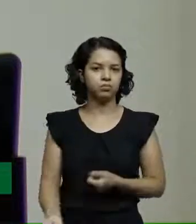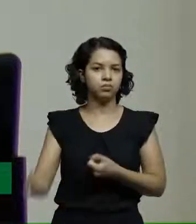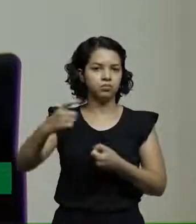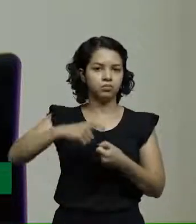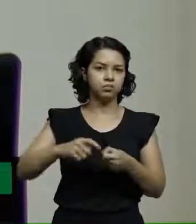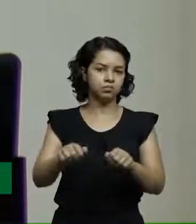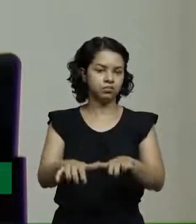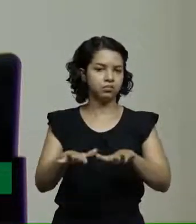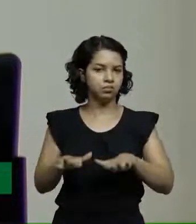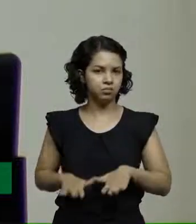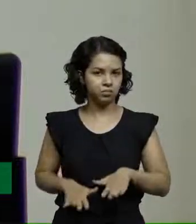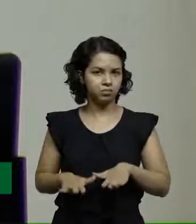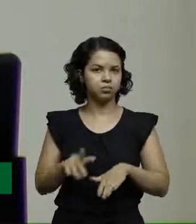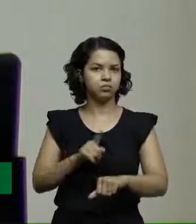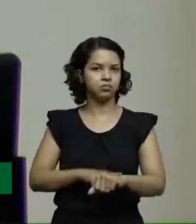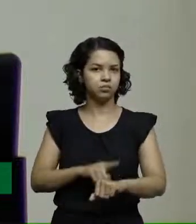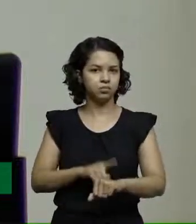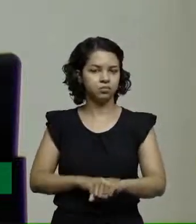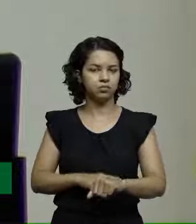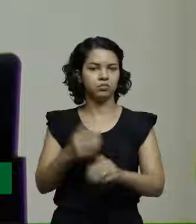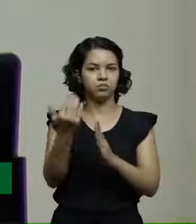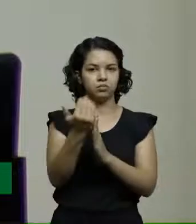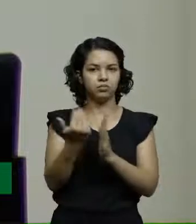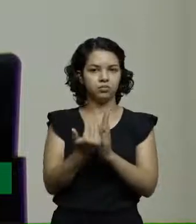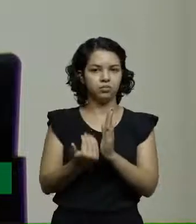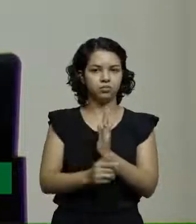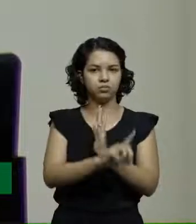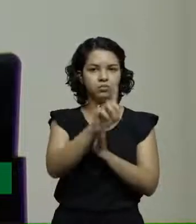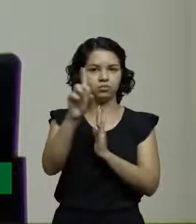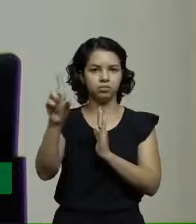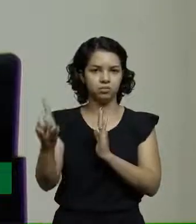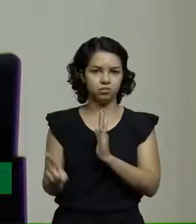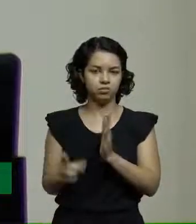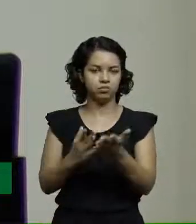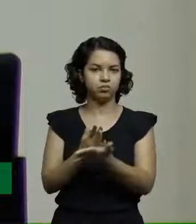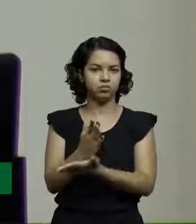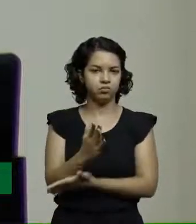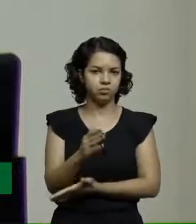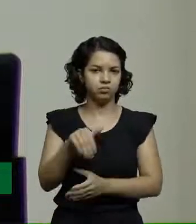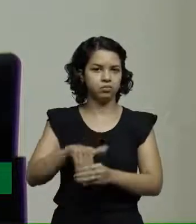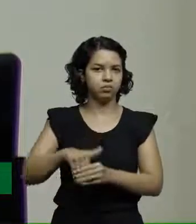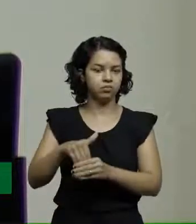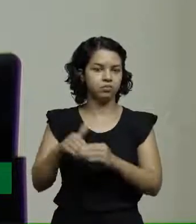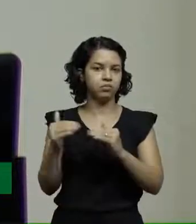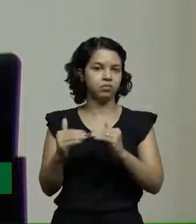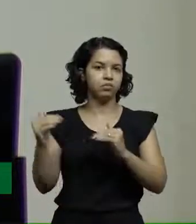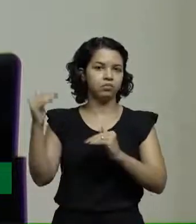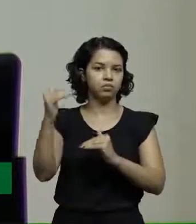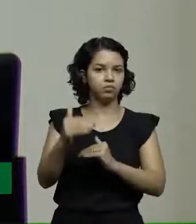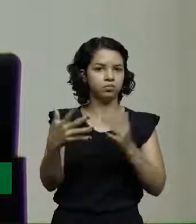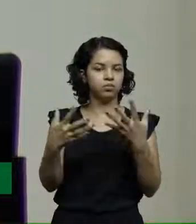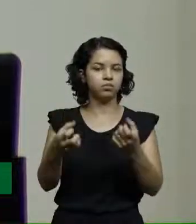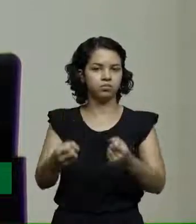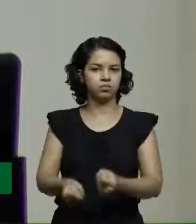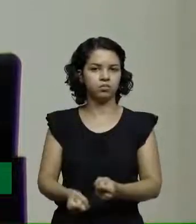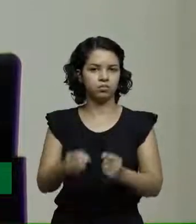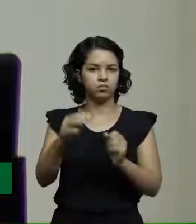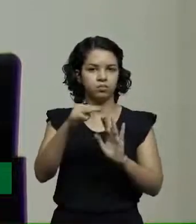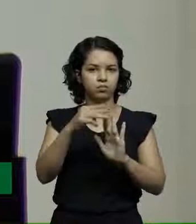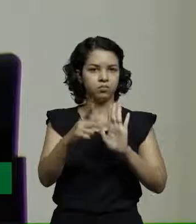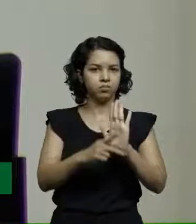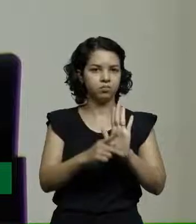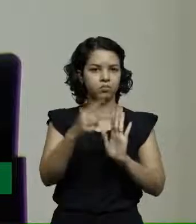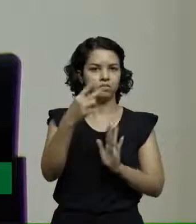presidente adentrou no próximo horário. Ordem do dia, foi aprovada em turno único, por maioria, a admissibilidade da medida provisória